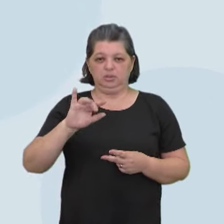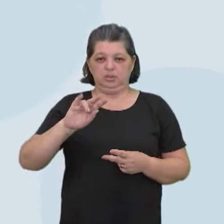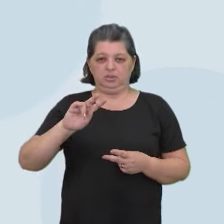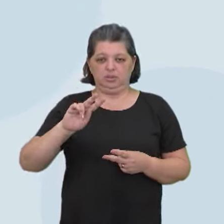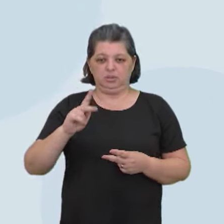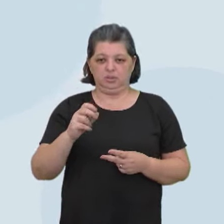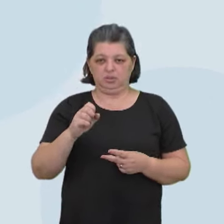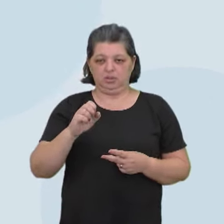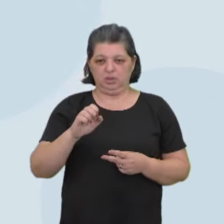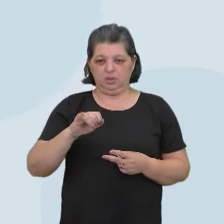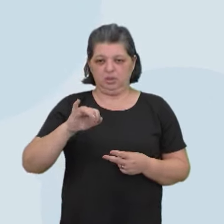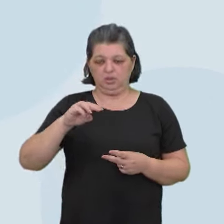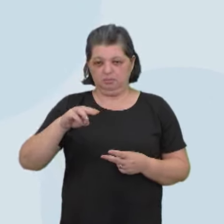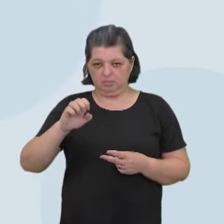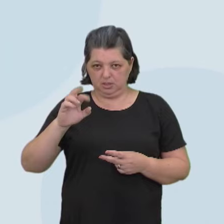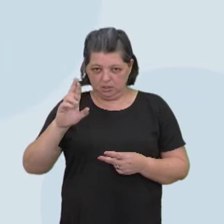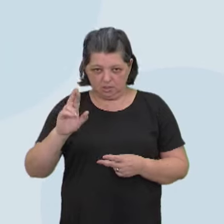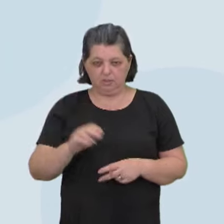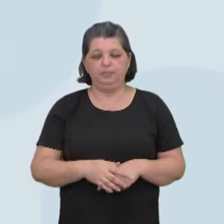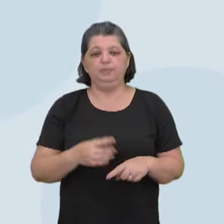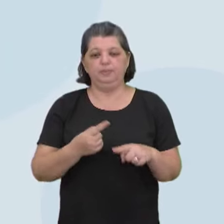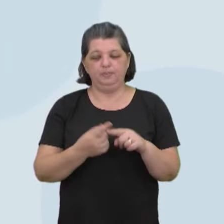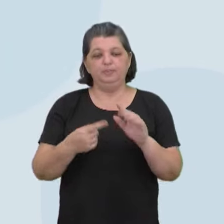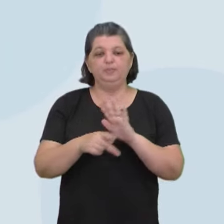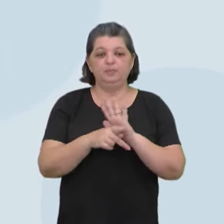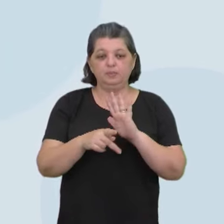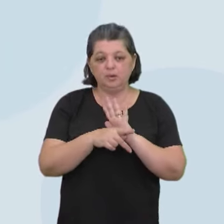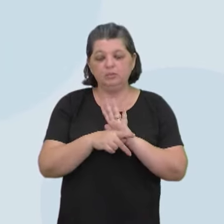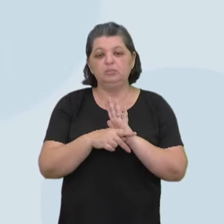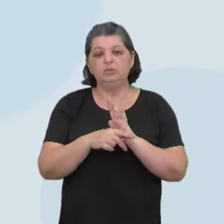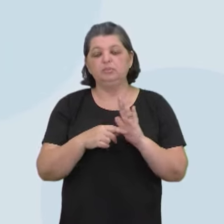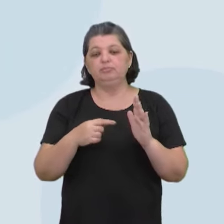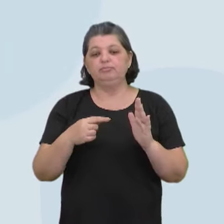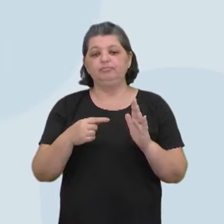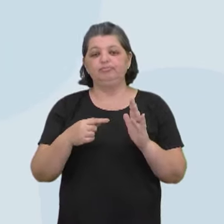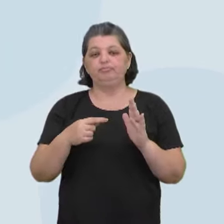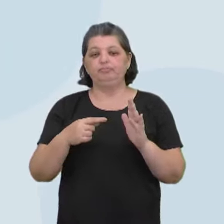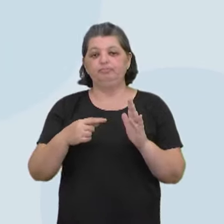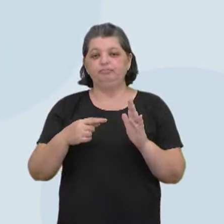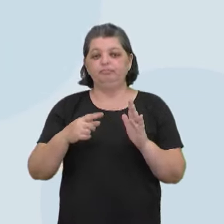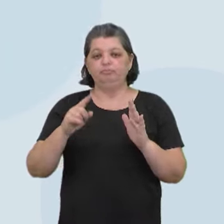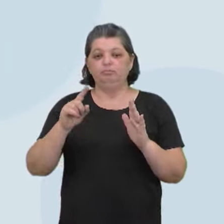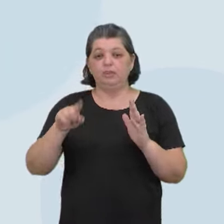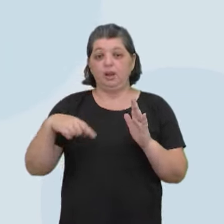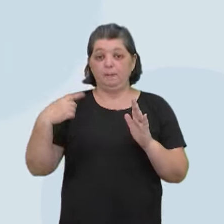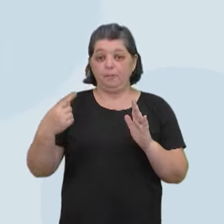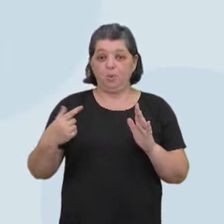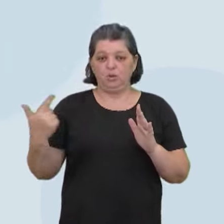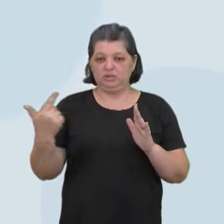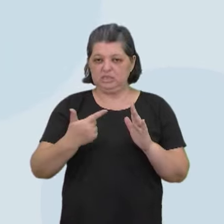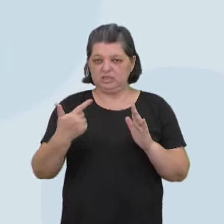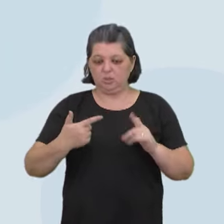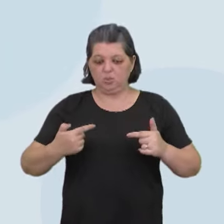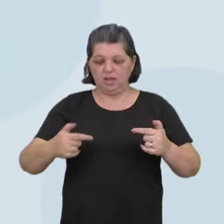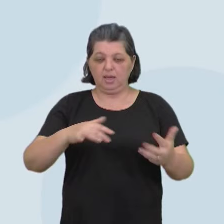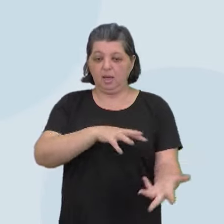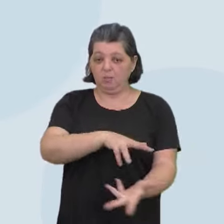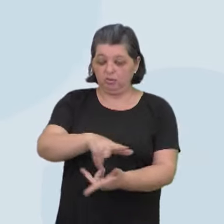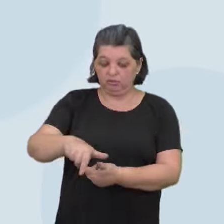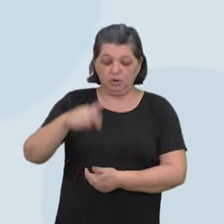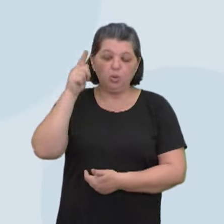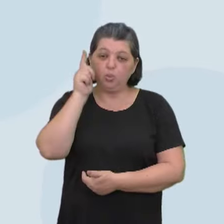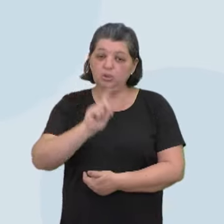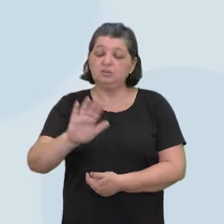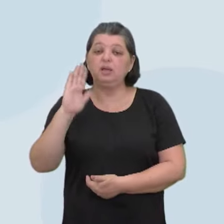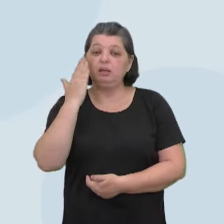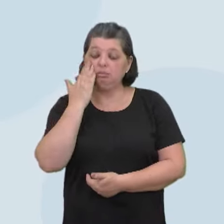1947, portanto, no fechar das portas ali da Segunda Guerra Mundial, e por isso a gente consegue entender e inferir